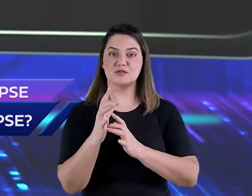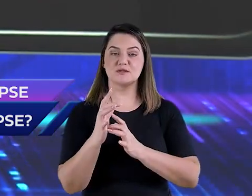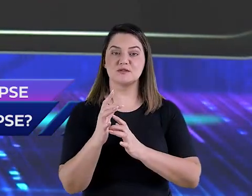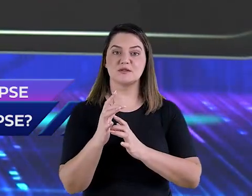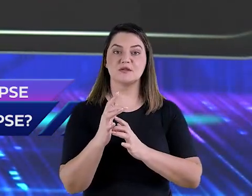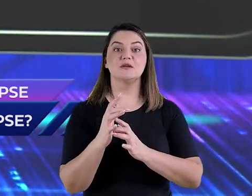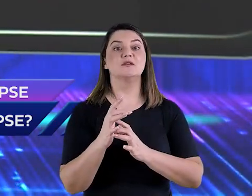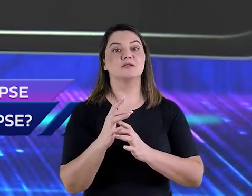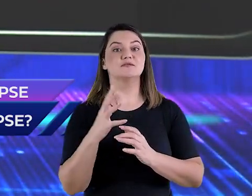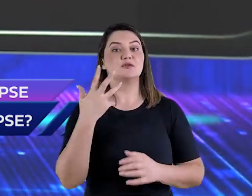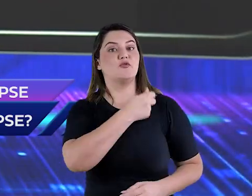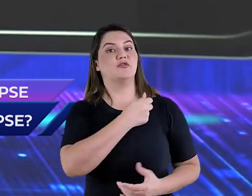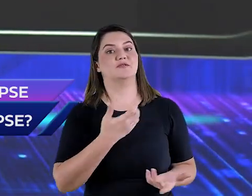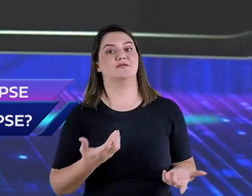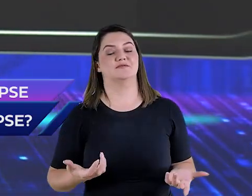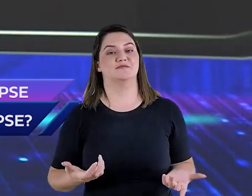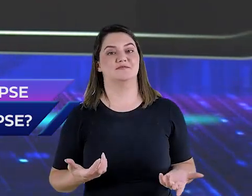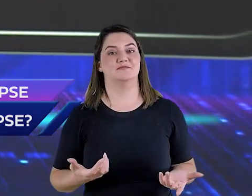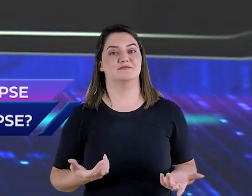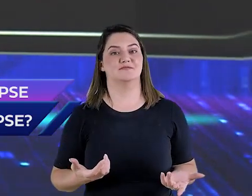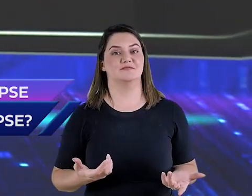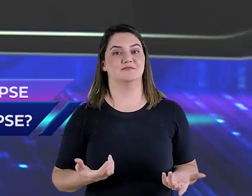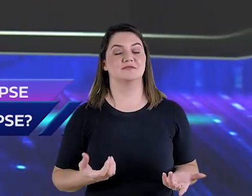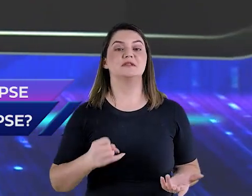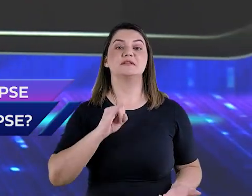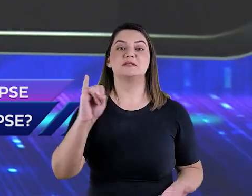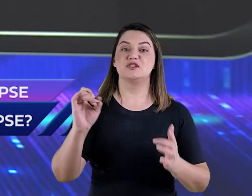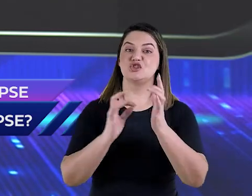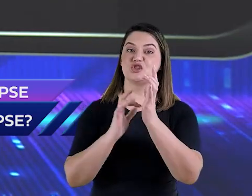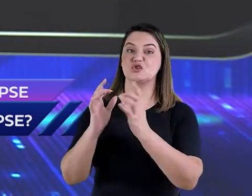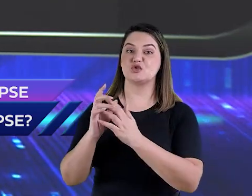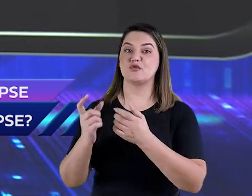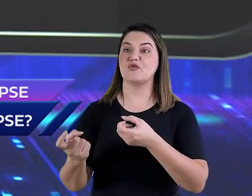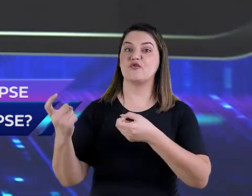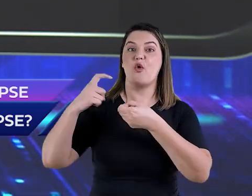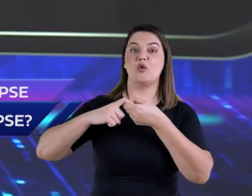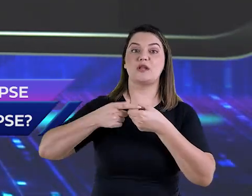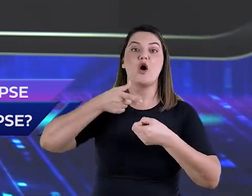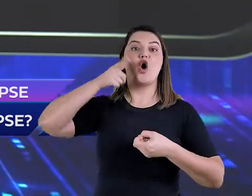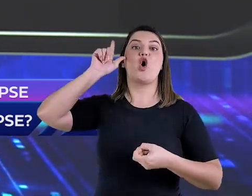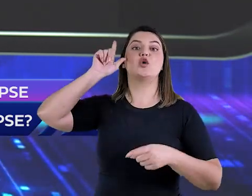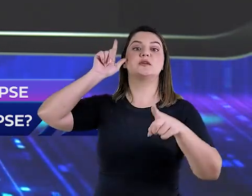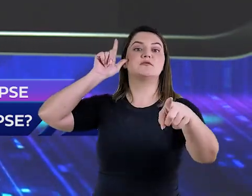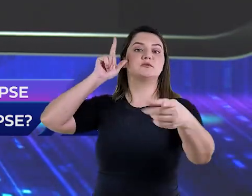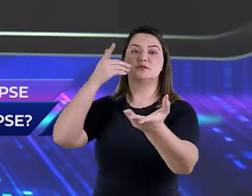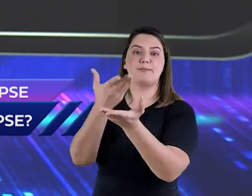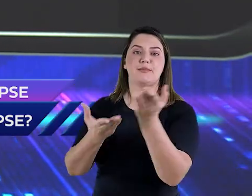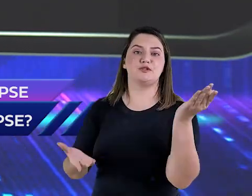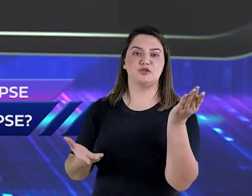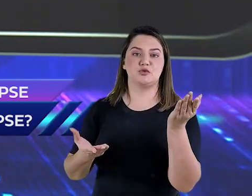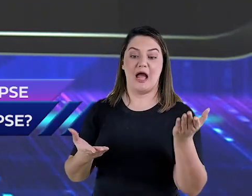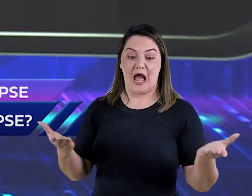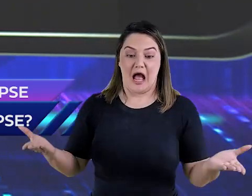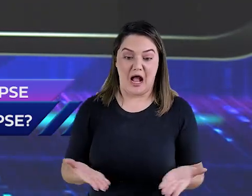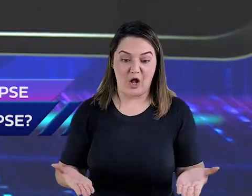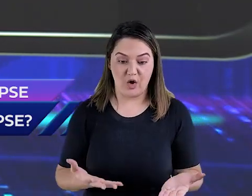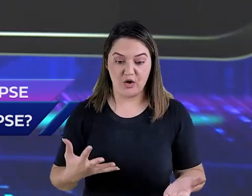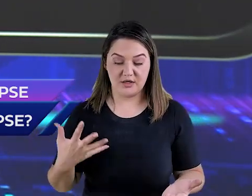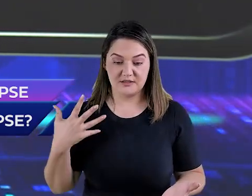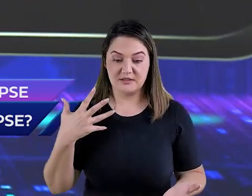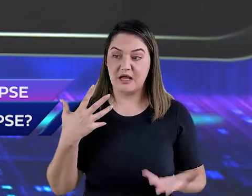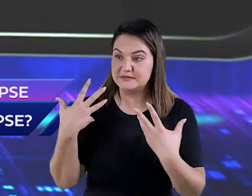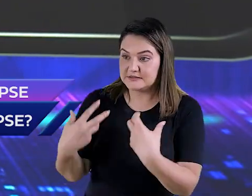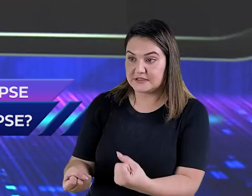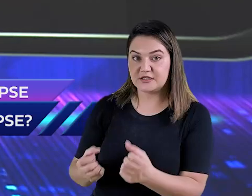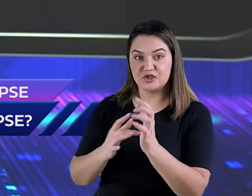Mas agora, aceitando Jesus, você está salvo. Então, se Jesus tivesse voltado ontem, você estaria perdido. Mas agora, você está